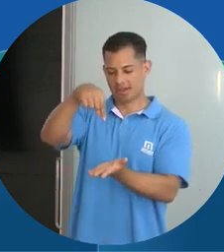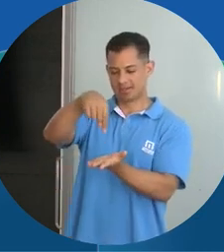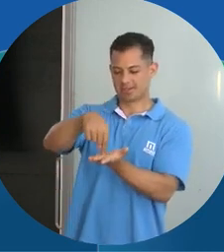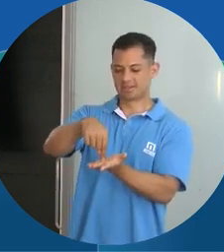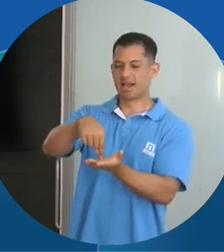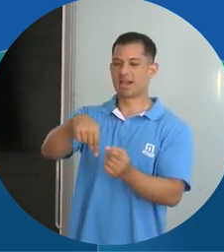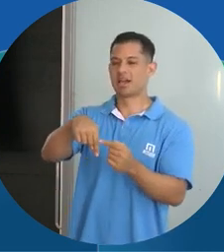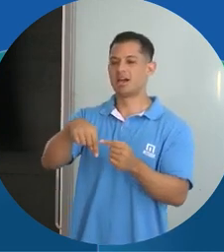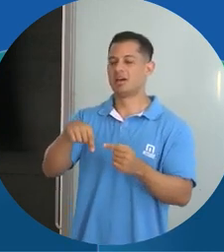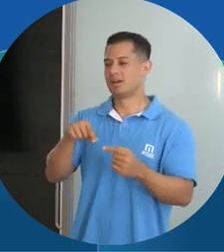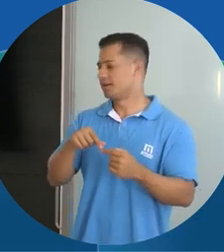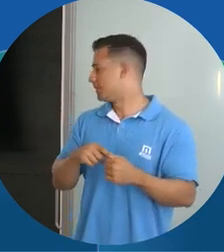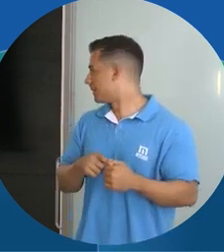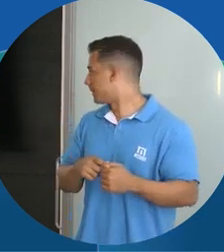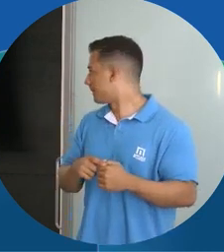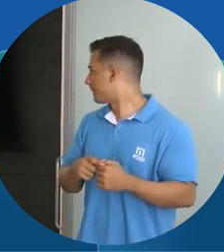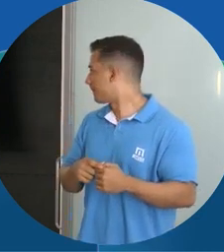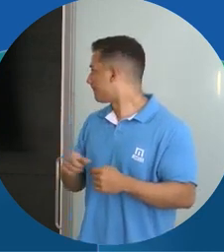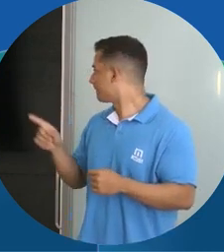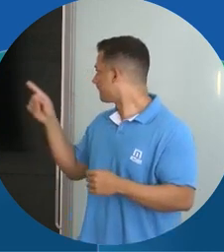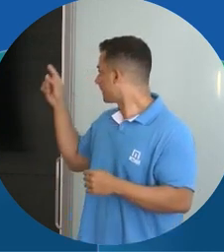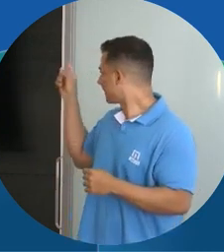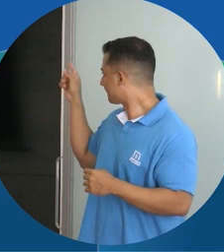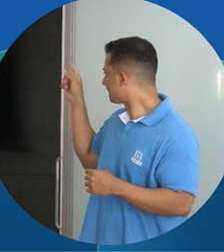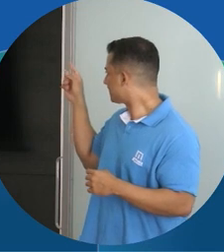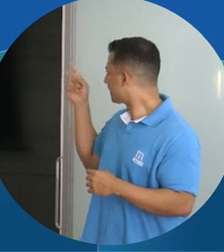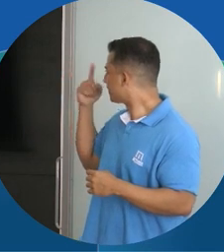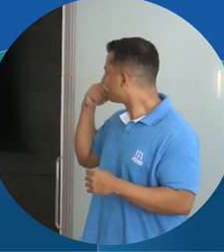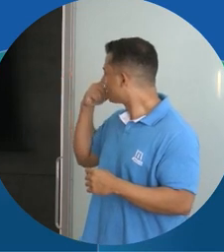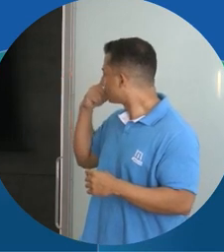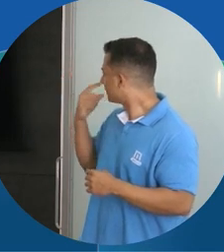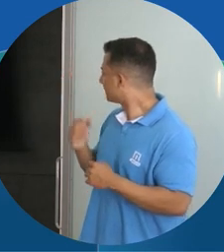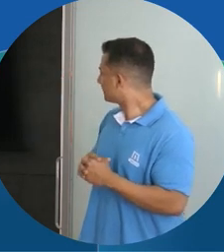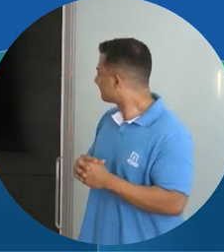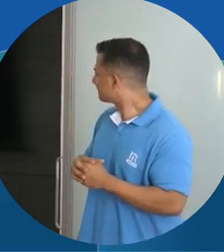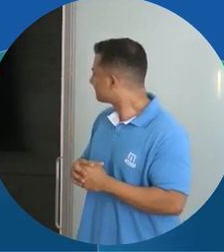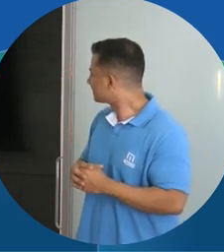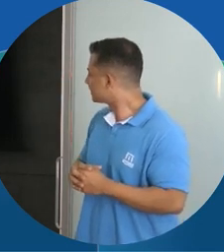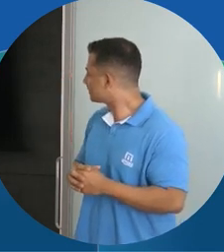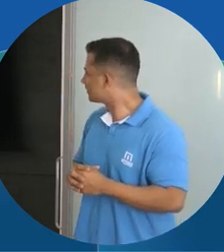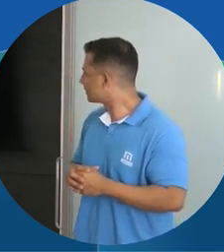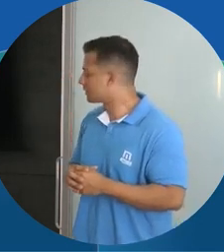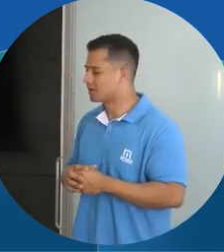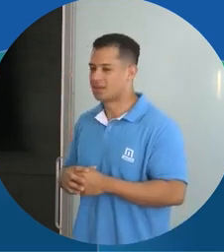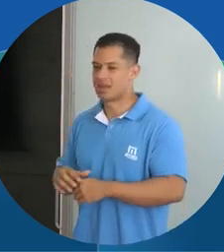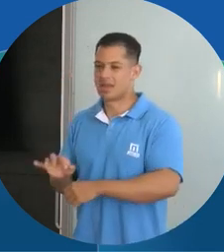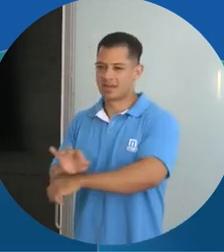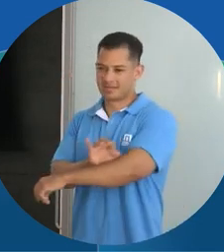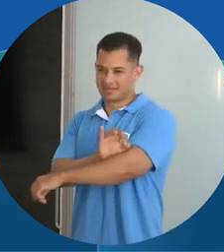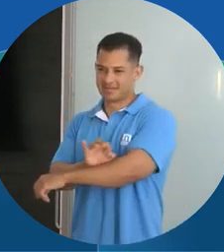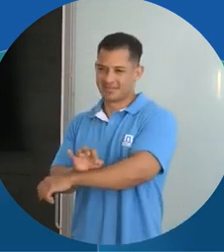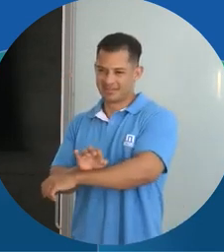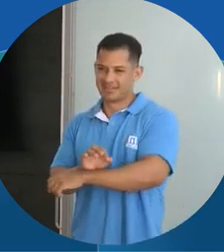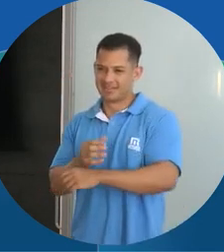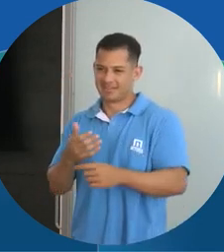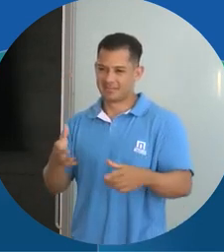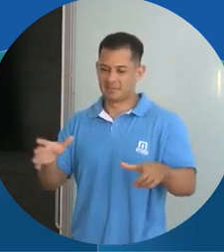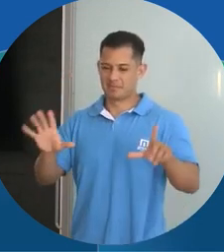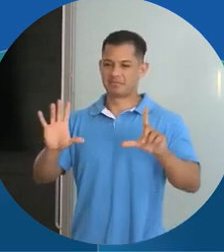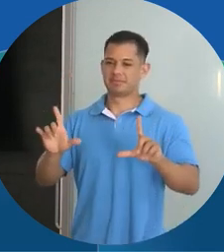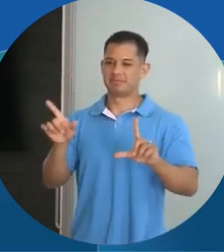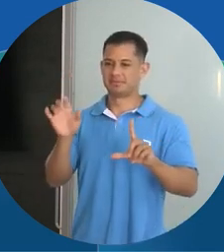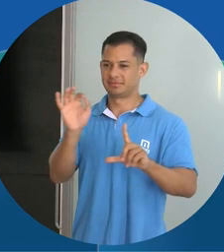né? Aqui a gente pode observar uma planta da edificação. Aqui a gente tem uma contenção que a gente projetou,